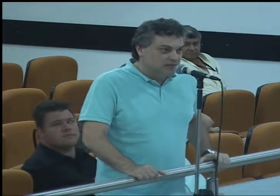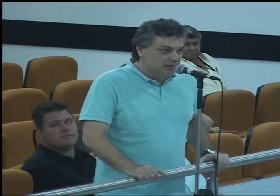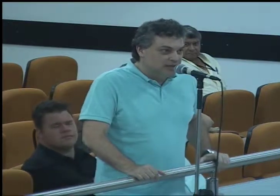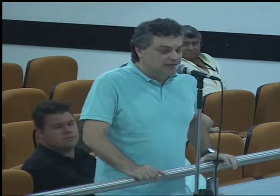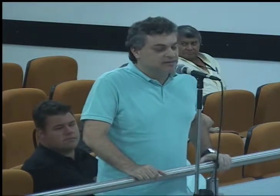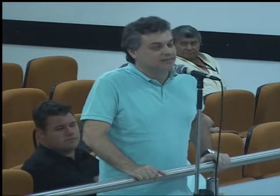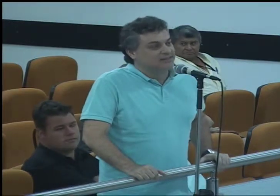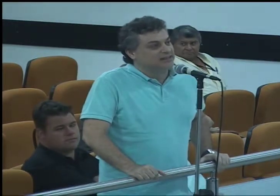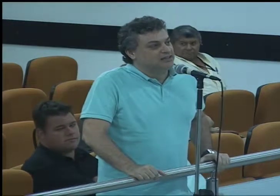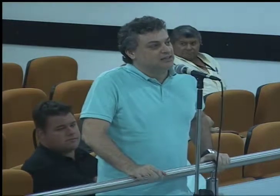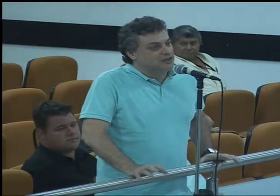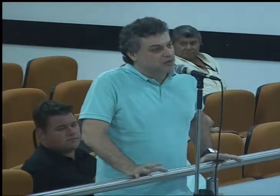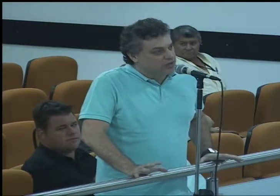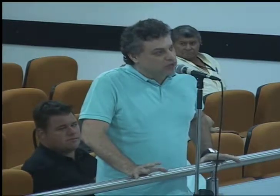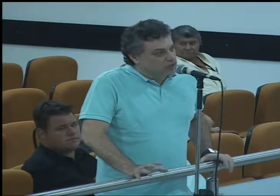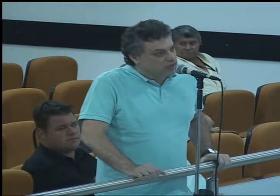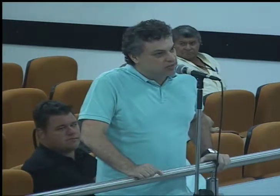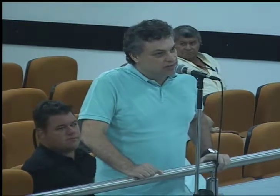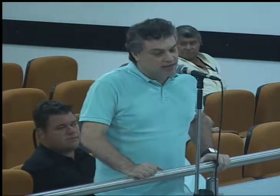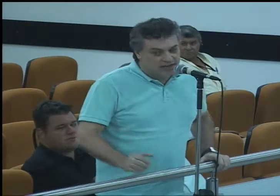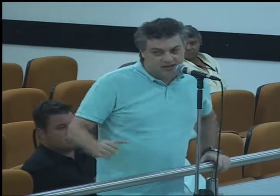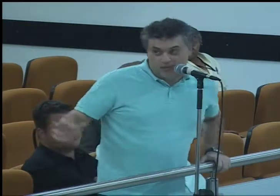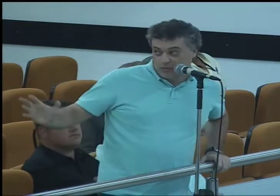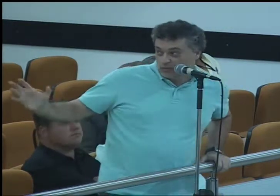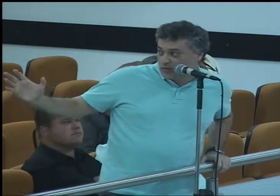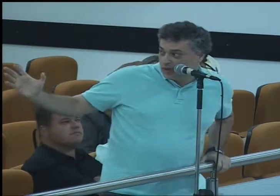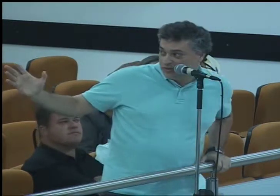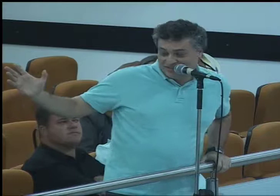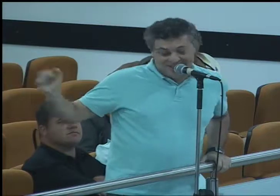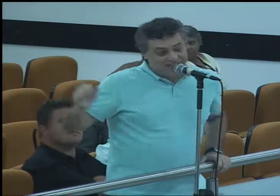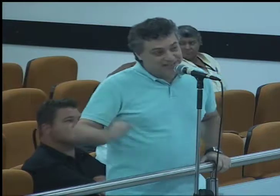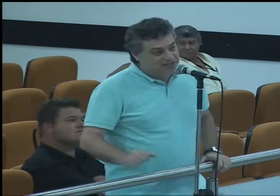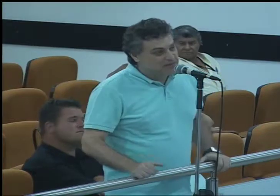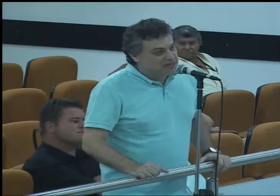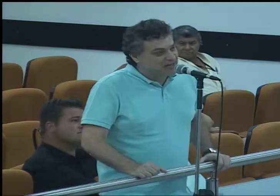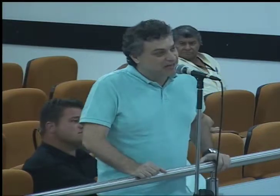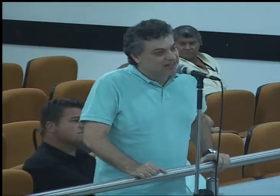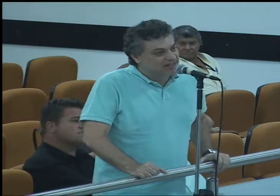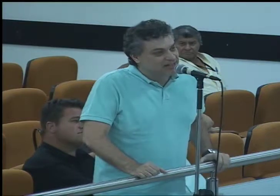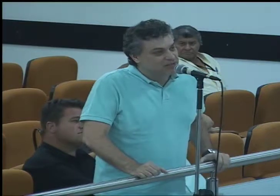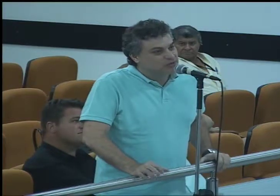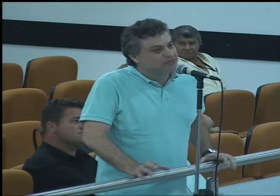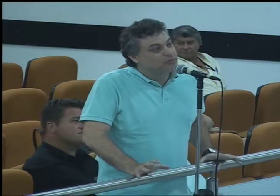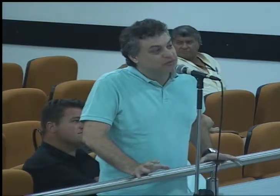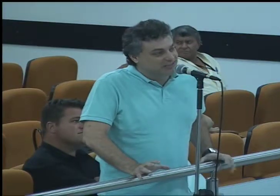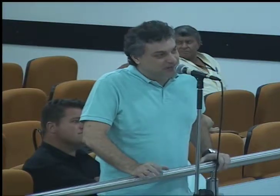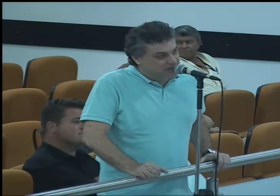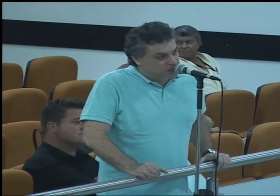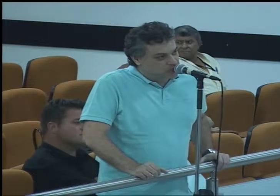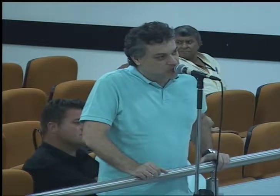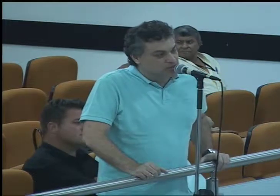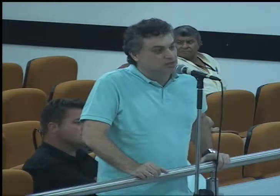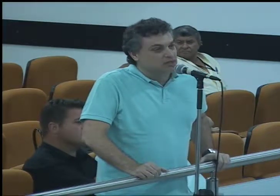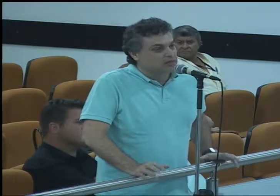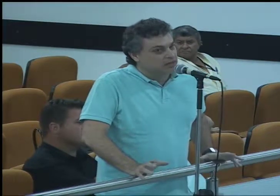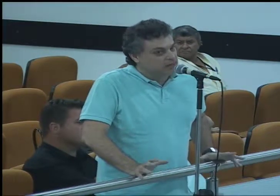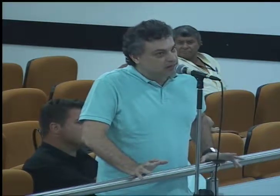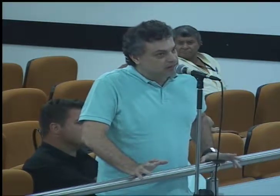com Deficiência, e eu queria só registrar que o pessoal ainda permanece aqui. Nós estamos